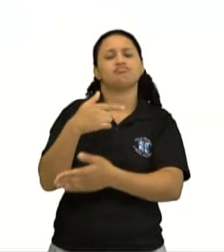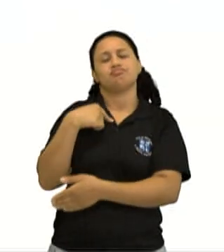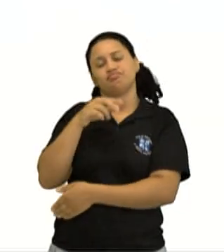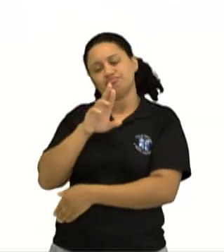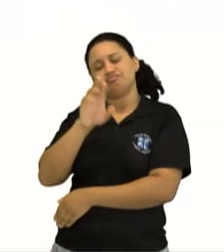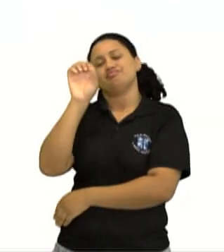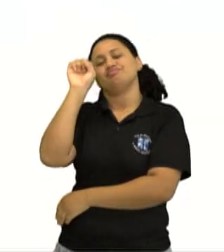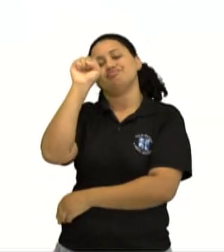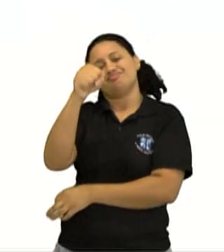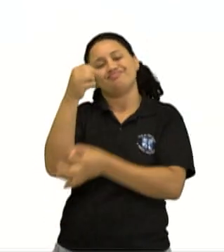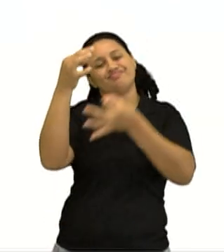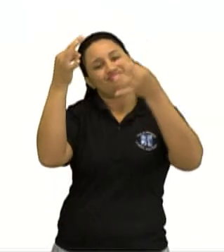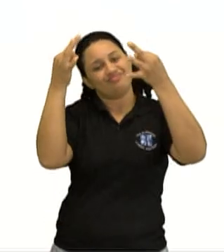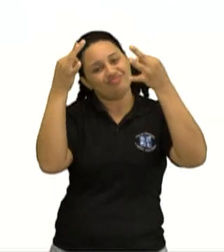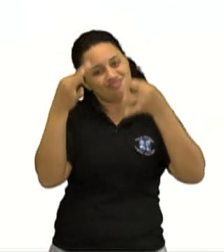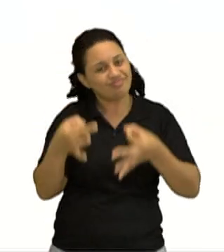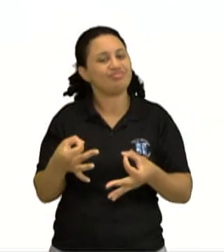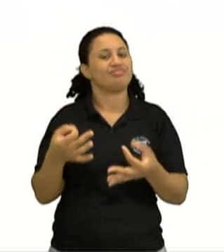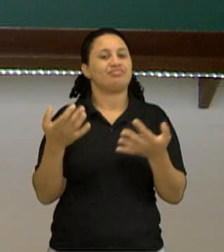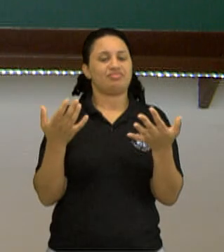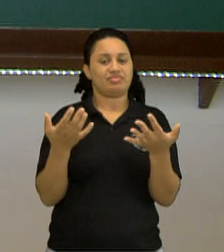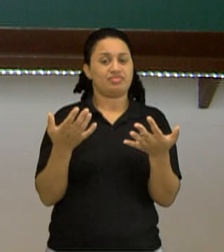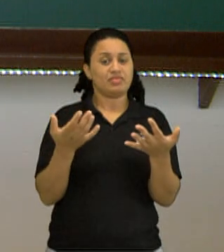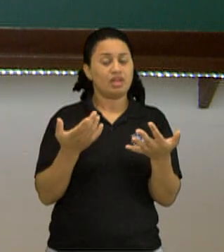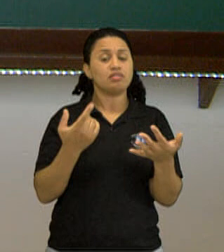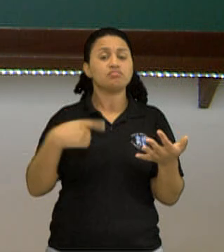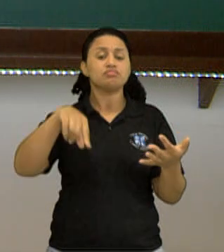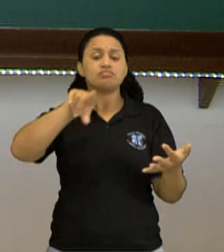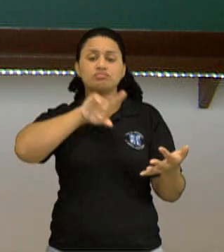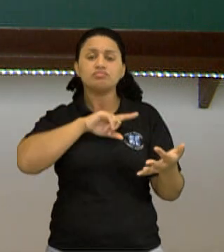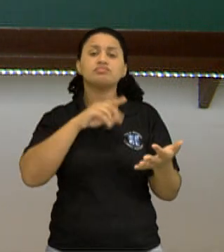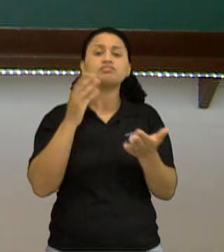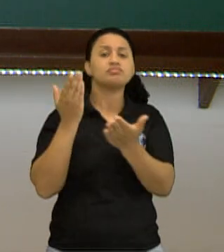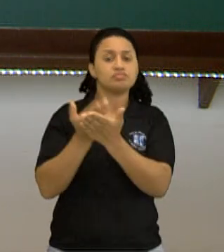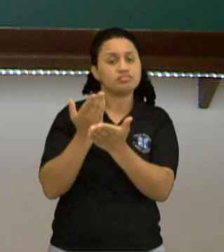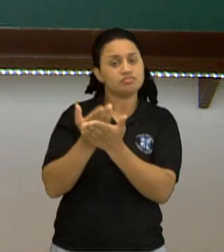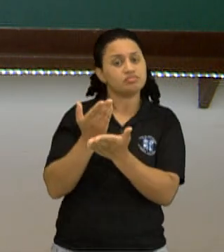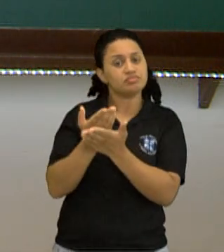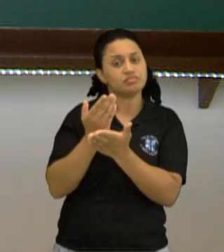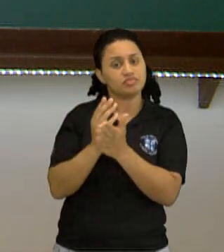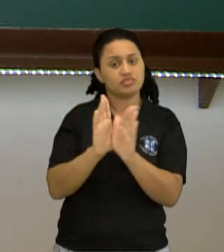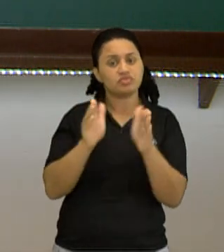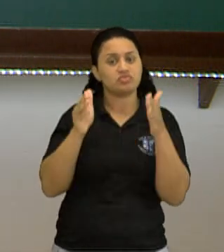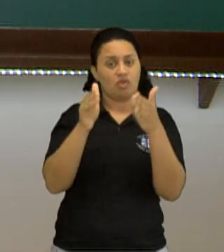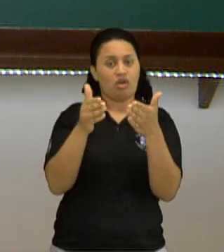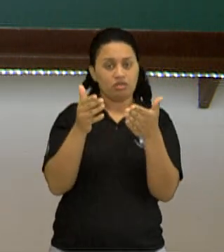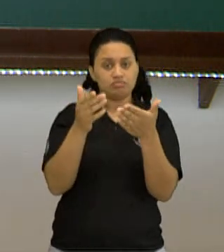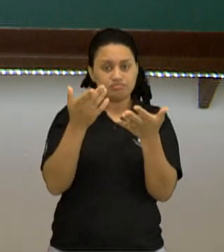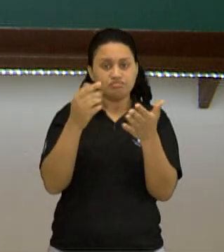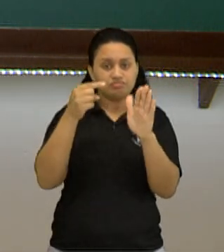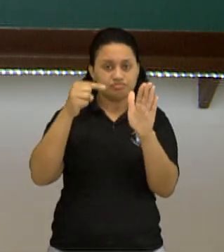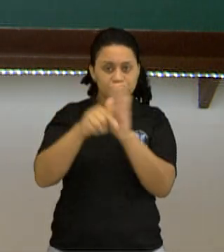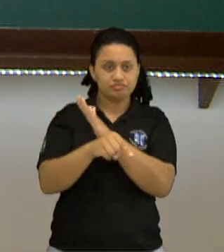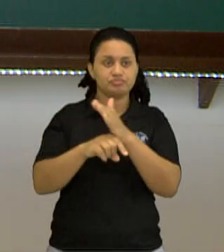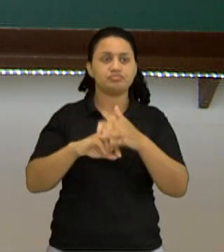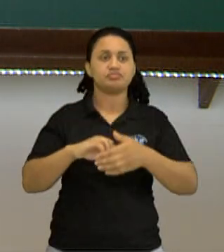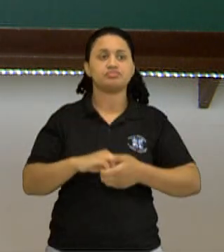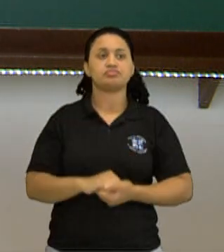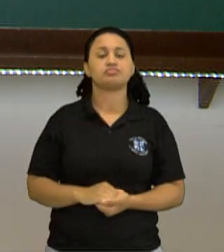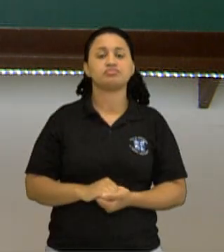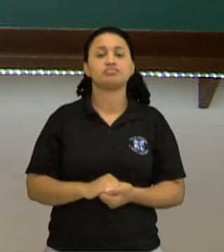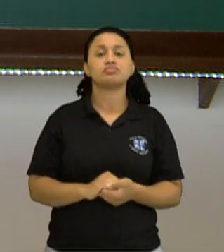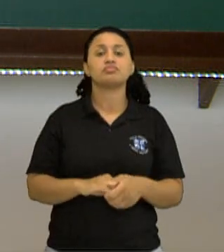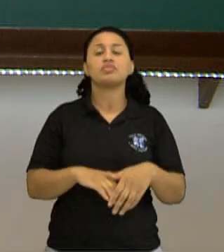com certeza, sim. E nós vamos estudar um pouquinho mais sobre isso, certo? Vamos